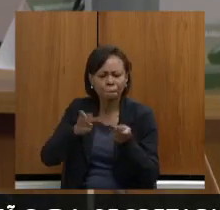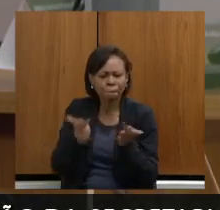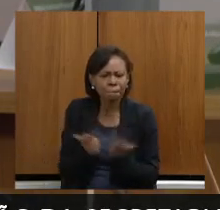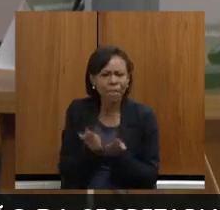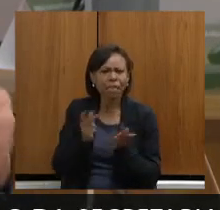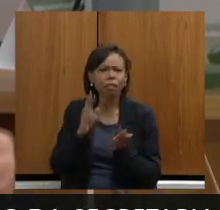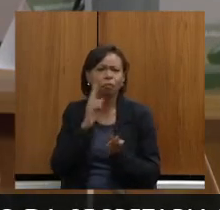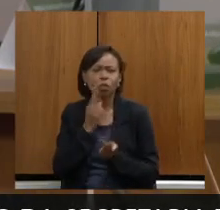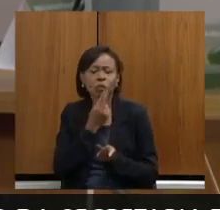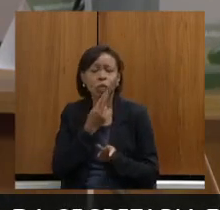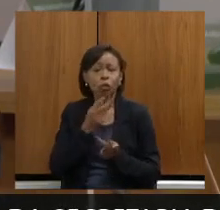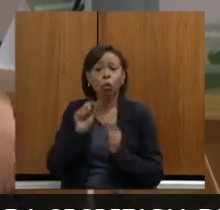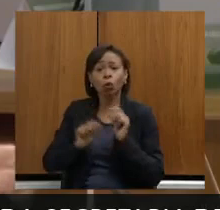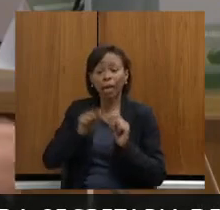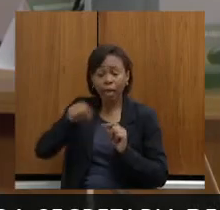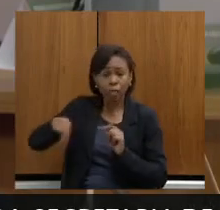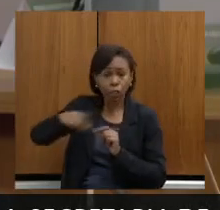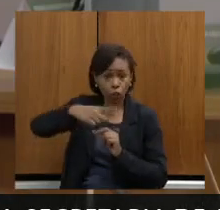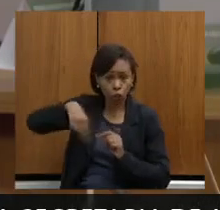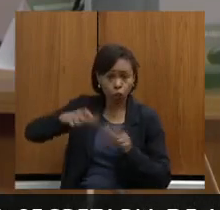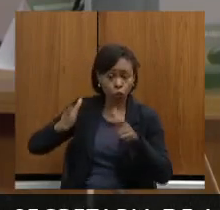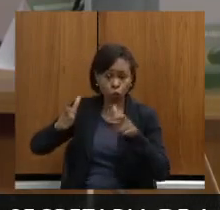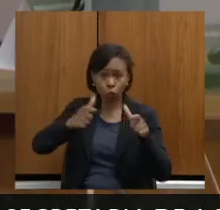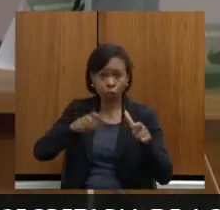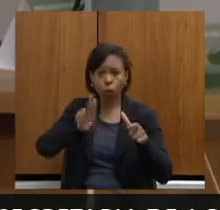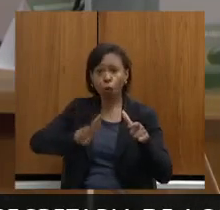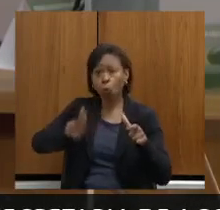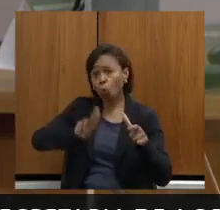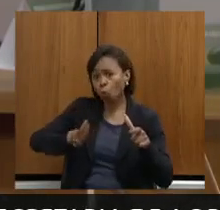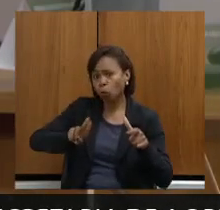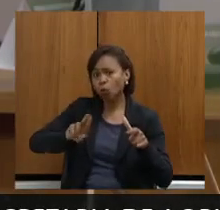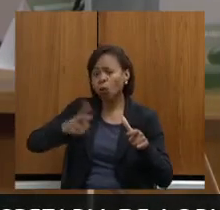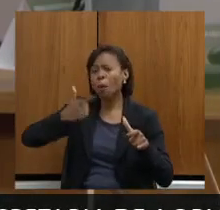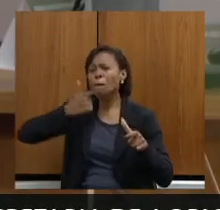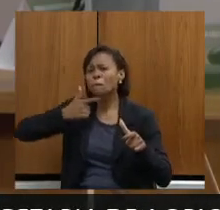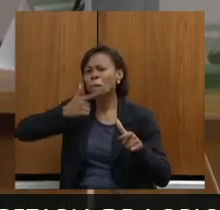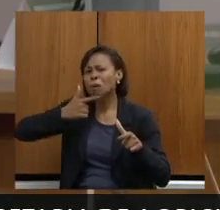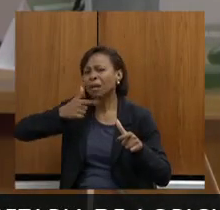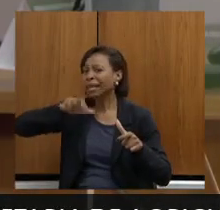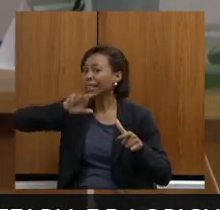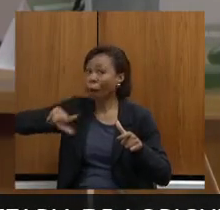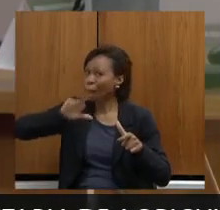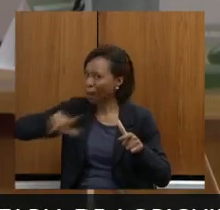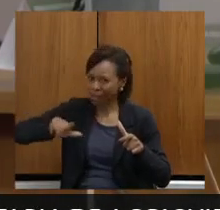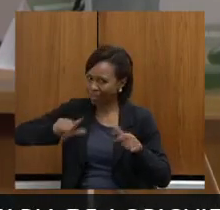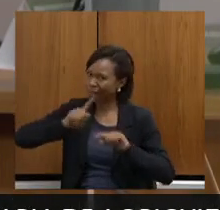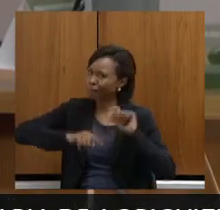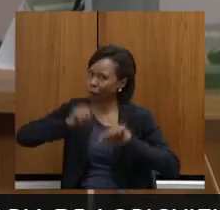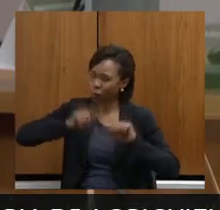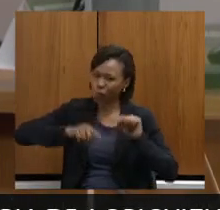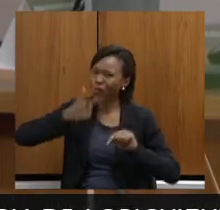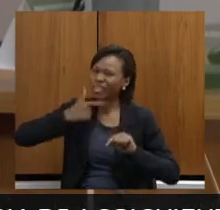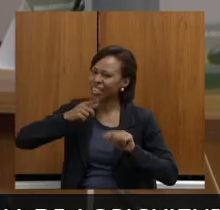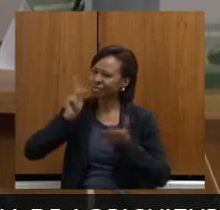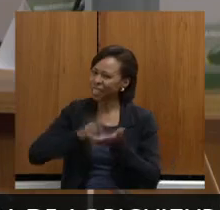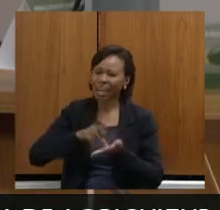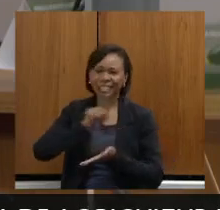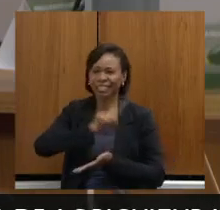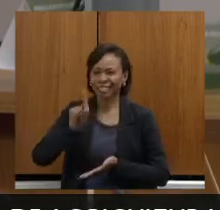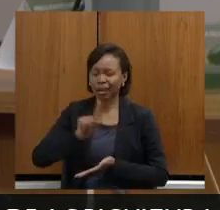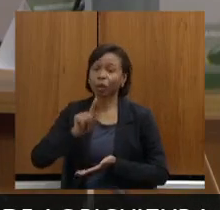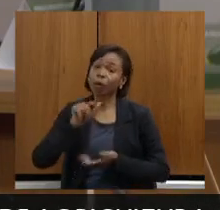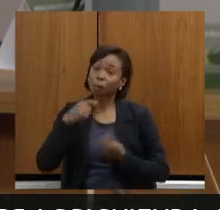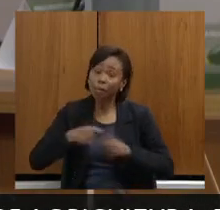estabelecimentos que utilizam esses produtos que não são queijo deverão informar isso ao consumidor o consumidor